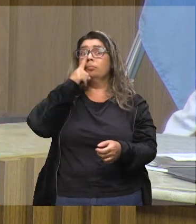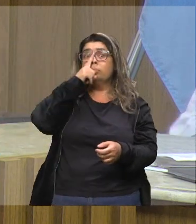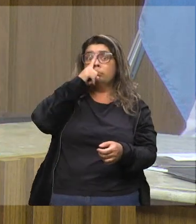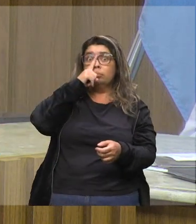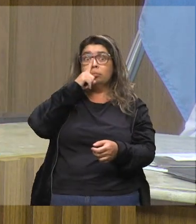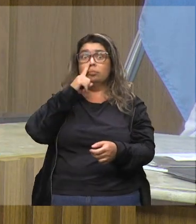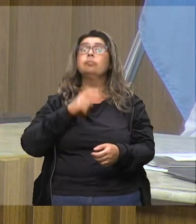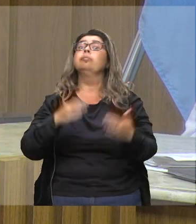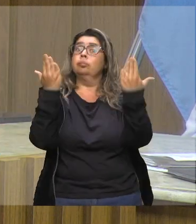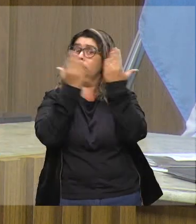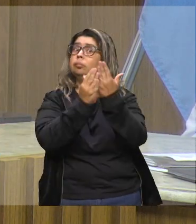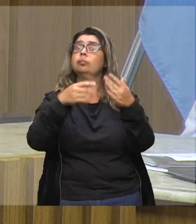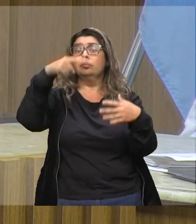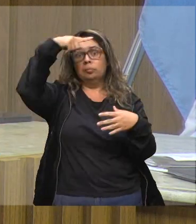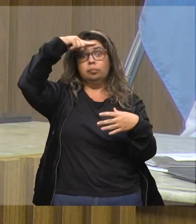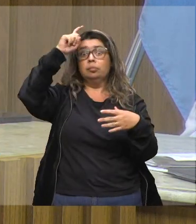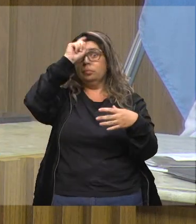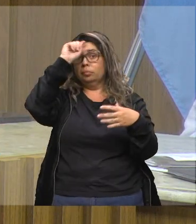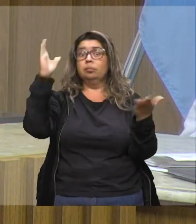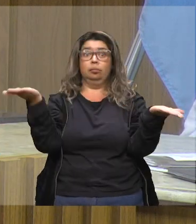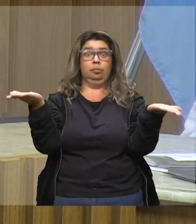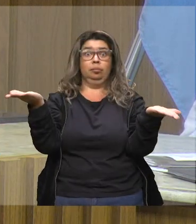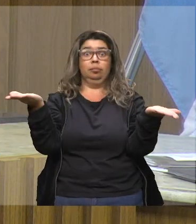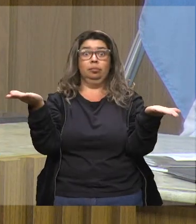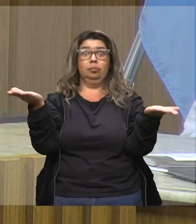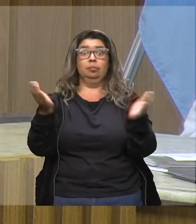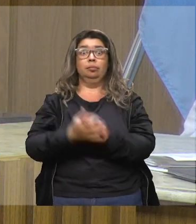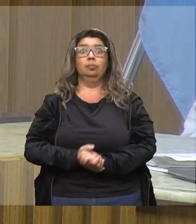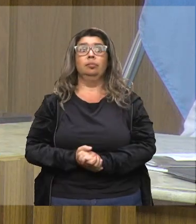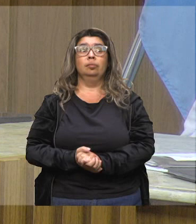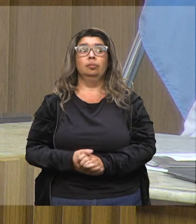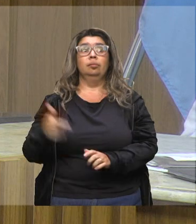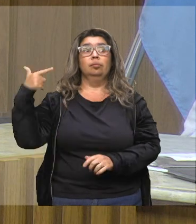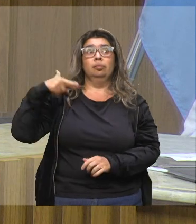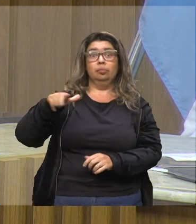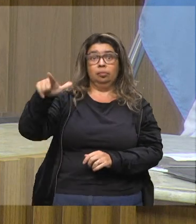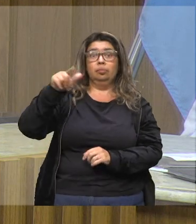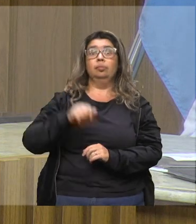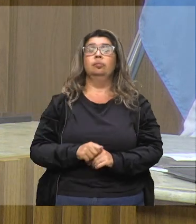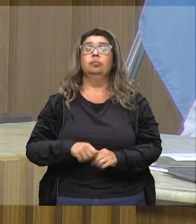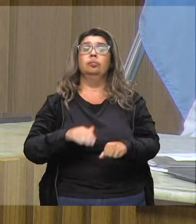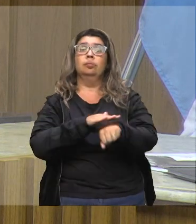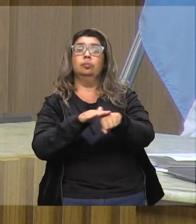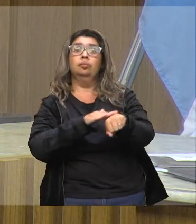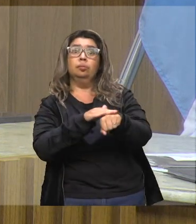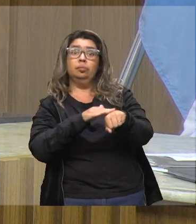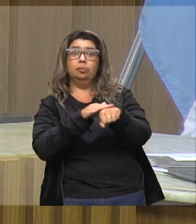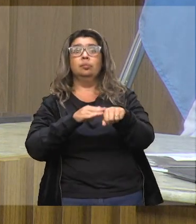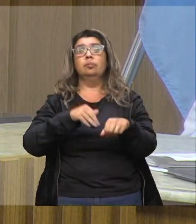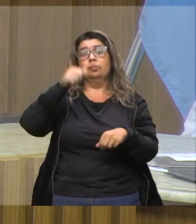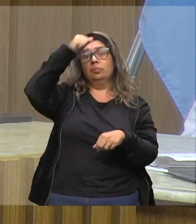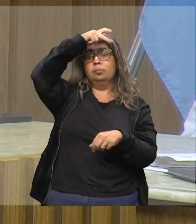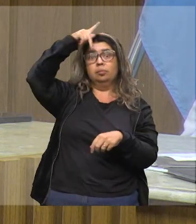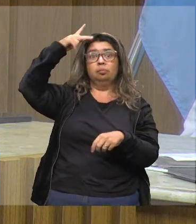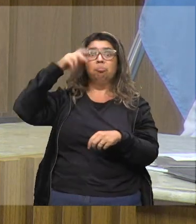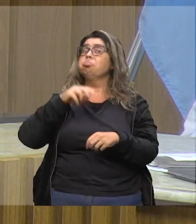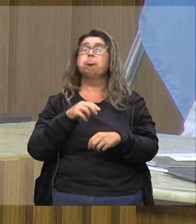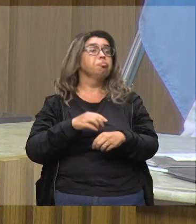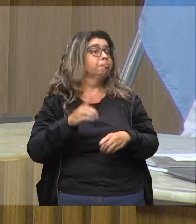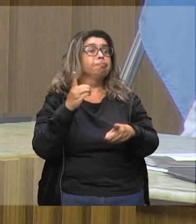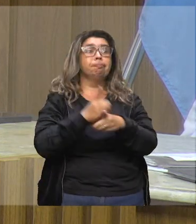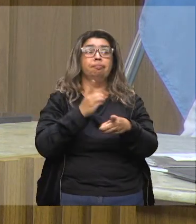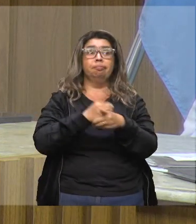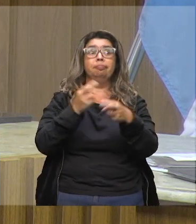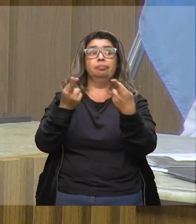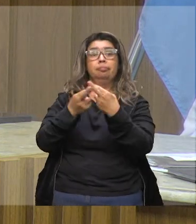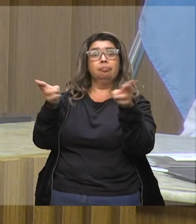fechar o hospital. Certo? Então, fui até o prefeito municipal na semana passada, não o encontrei, porque ele estava em